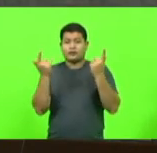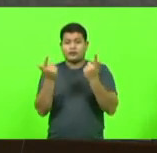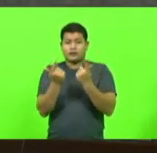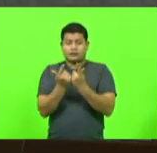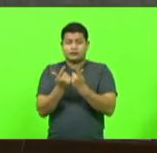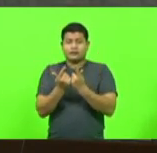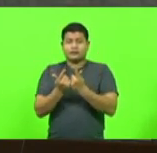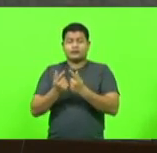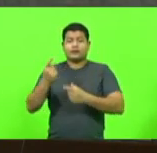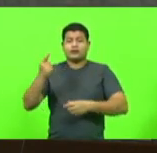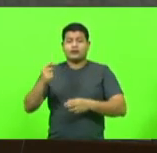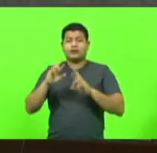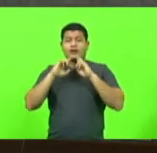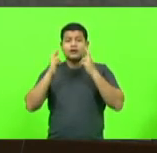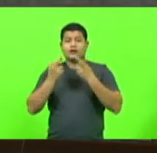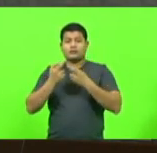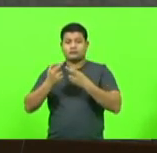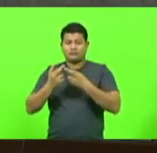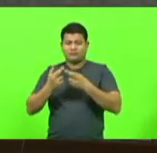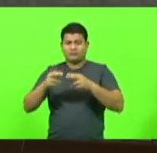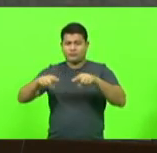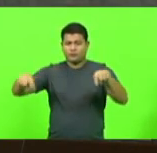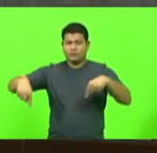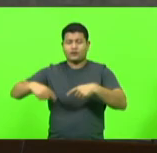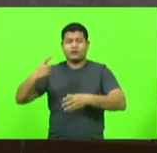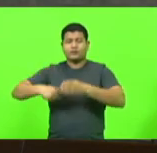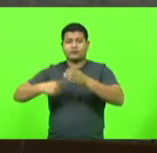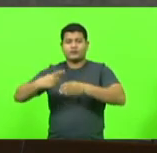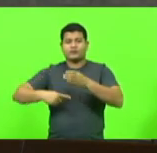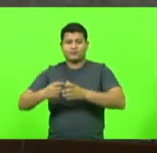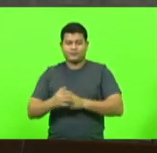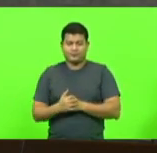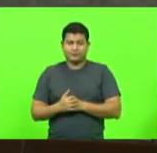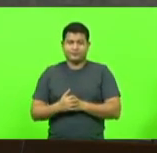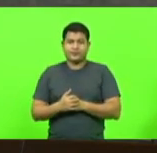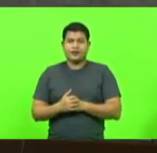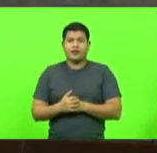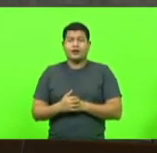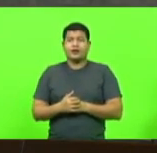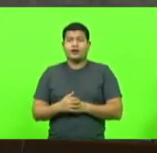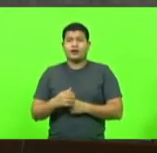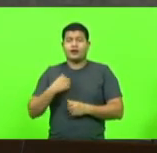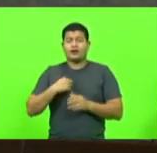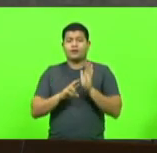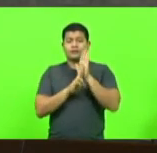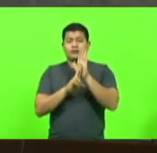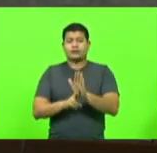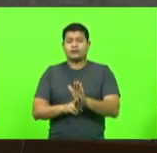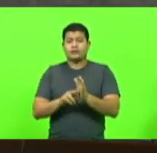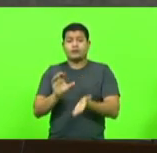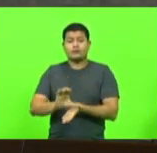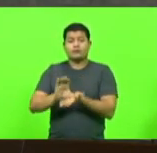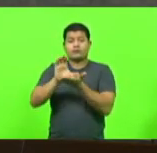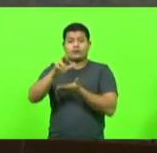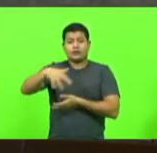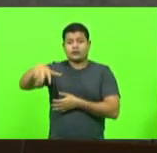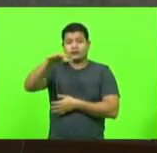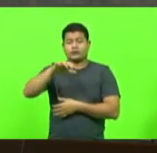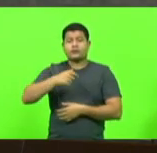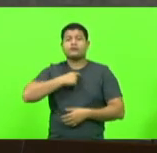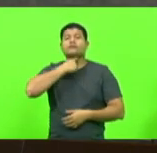comissões. Em nome do Conselho Regional de Fonoaudiologia, eu gostaria de agradecer e